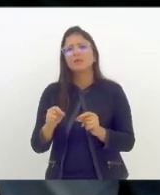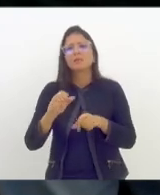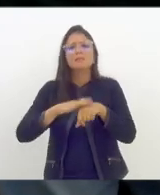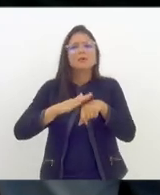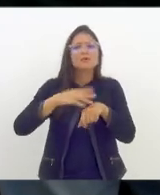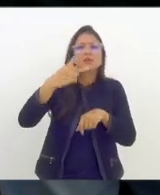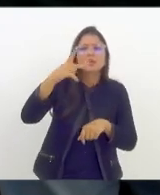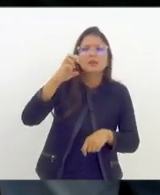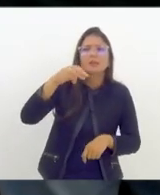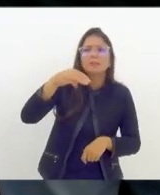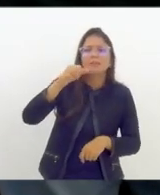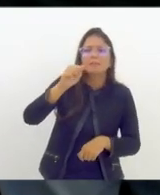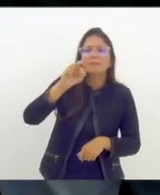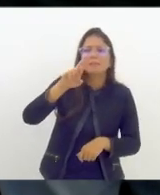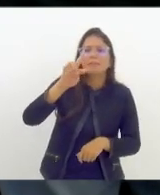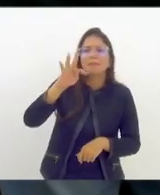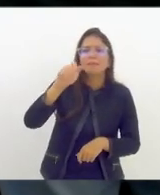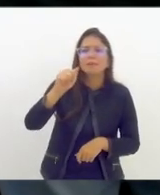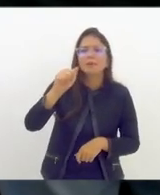deputada Marta Rocha,